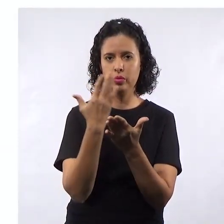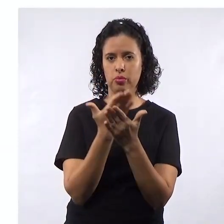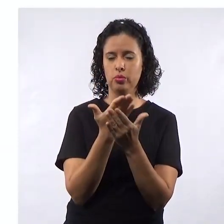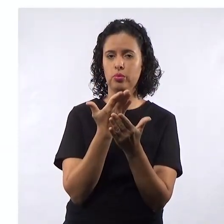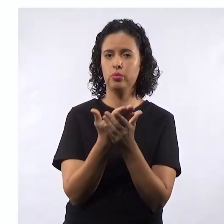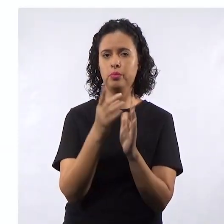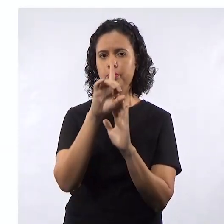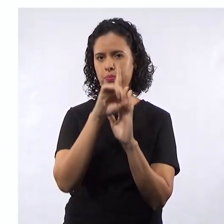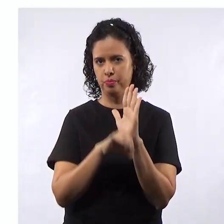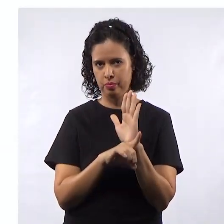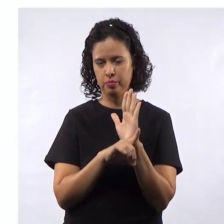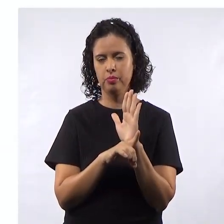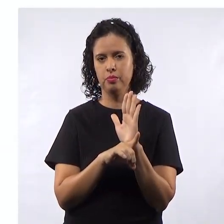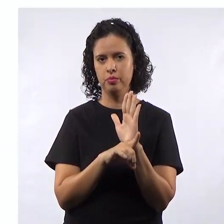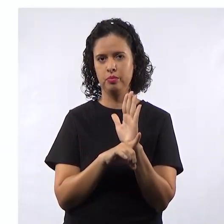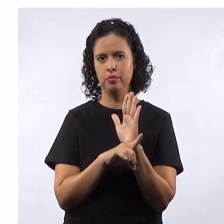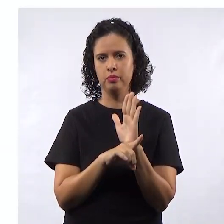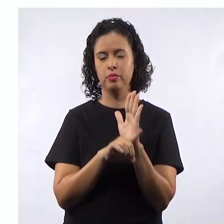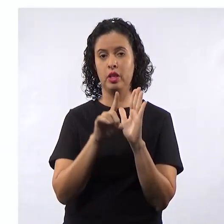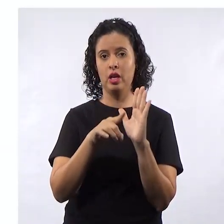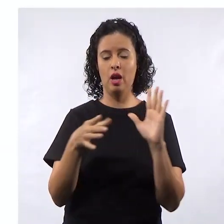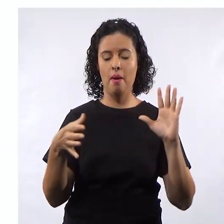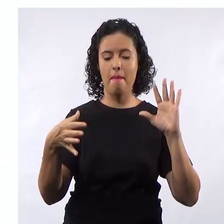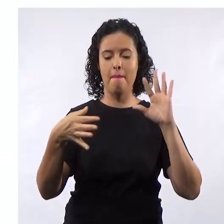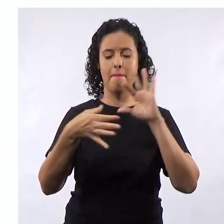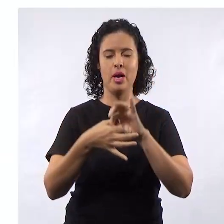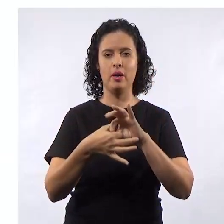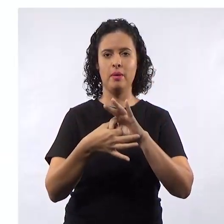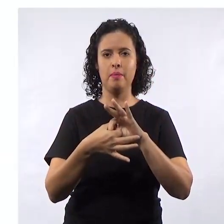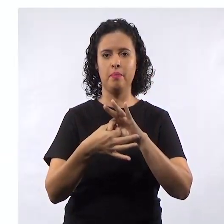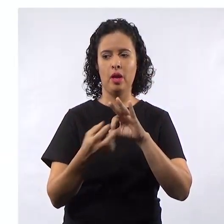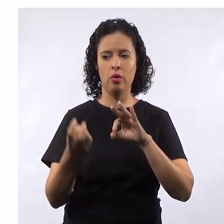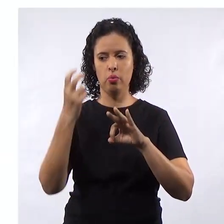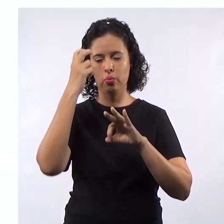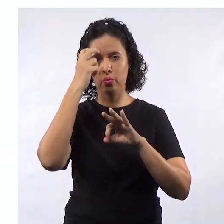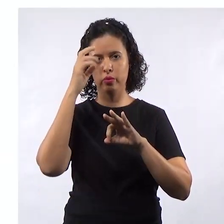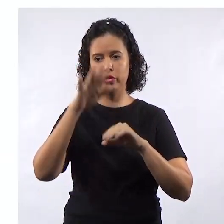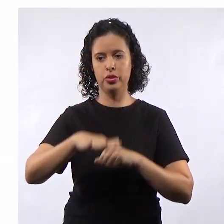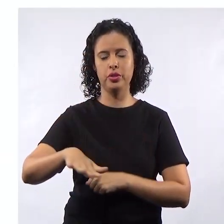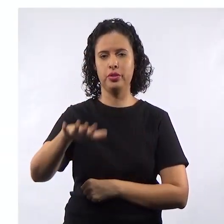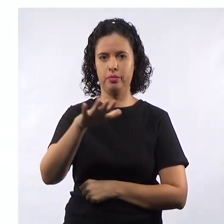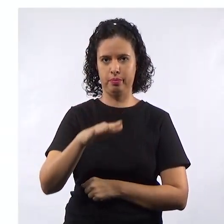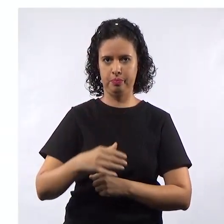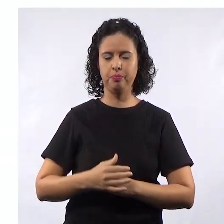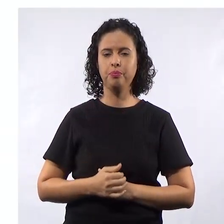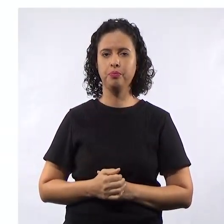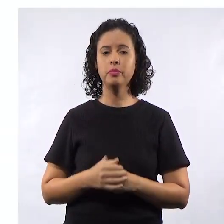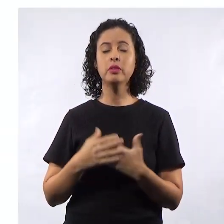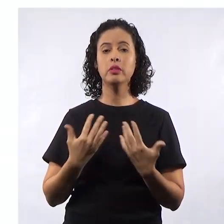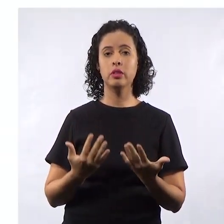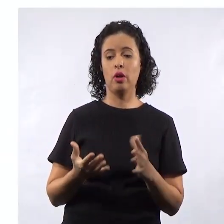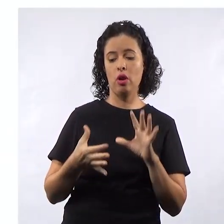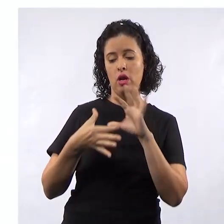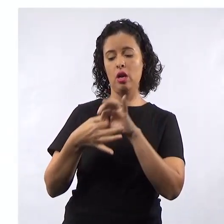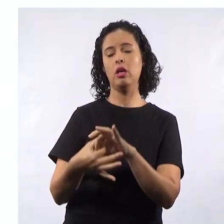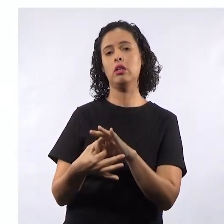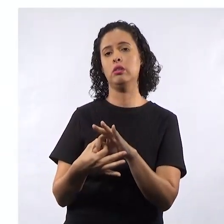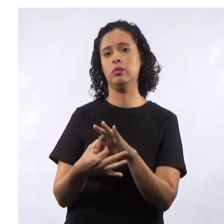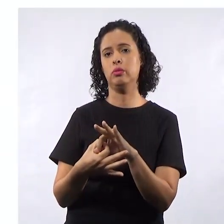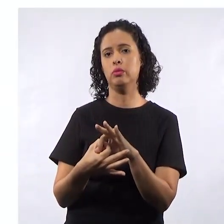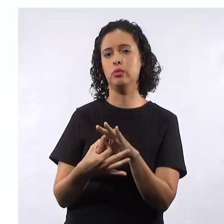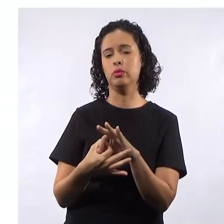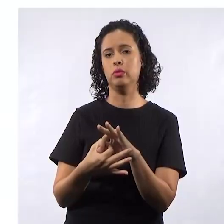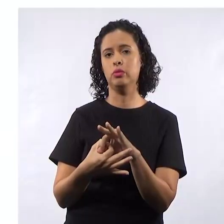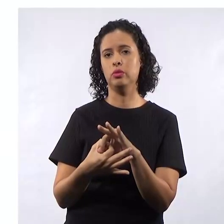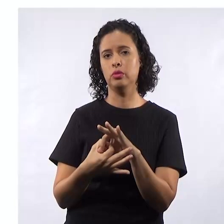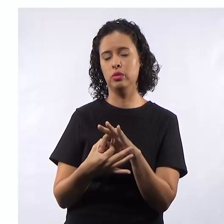do direito, que funciona como um elo entre a cultura geral, tá? Então, esse elo aí que, para não